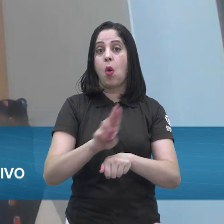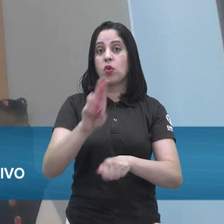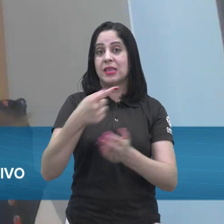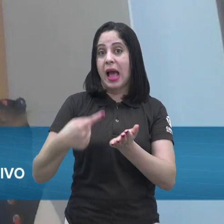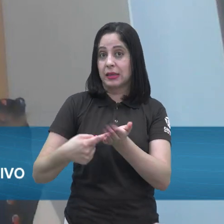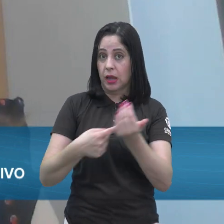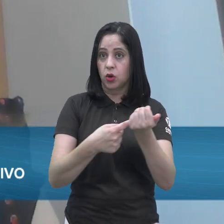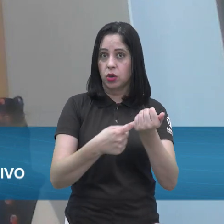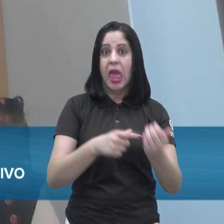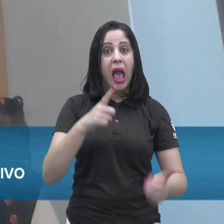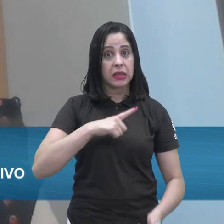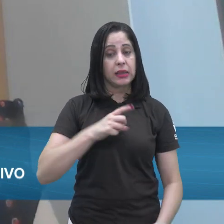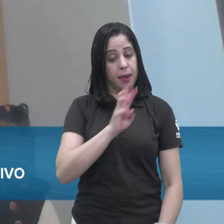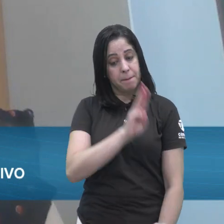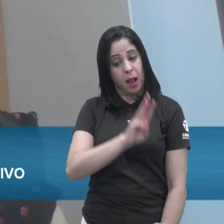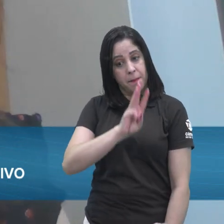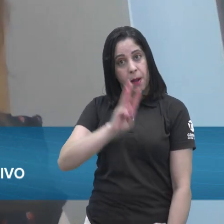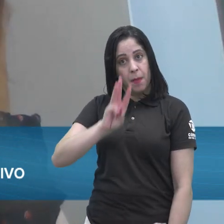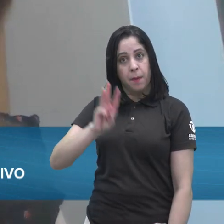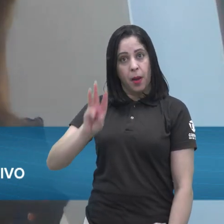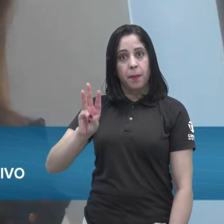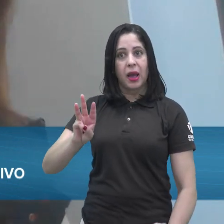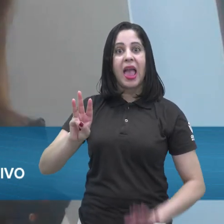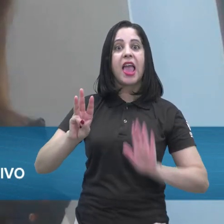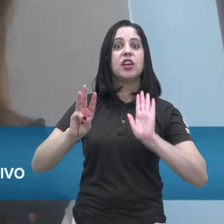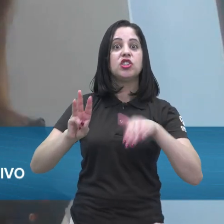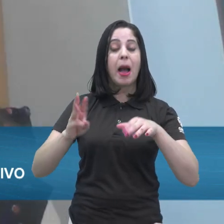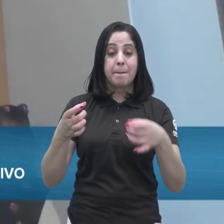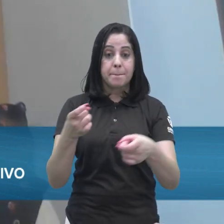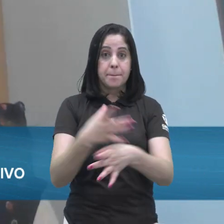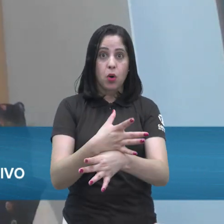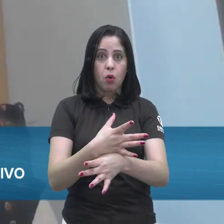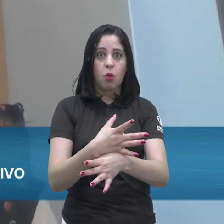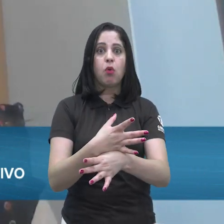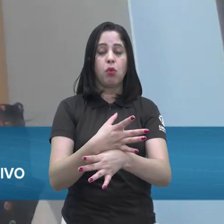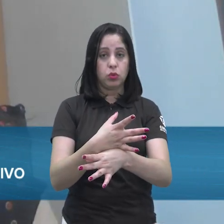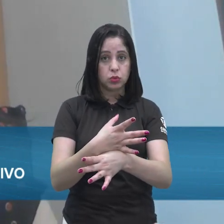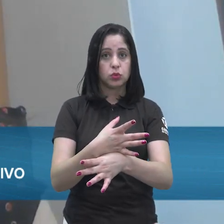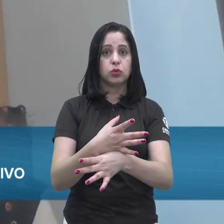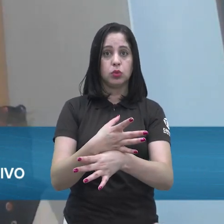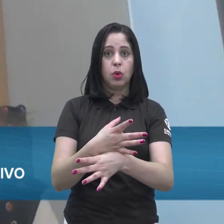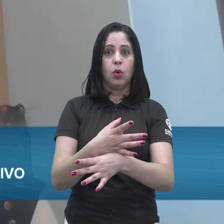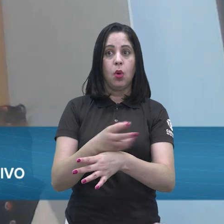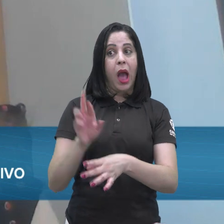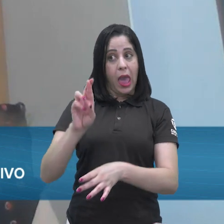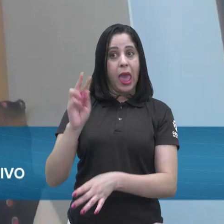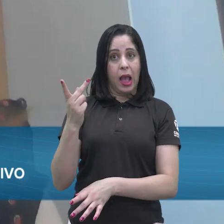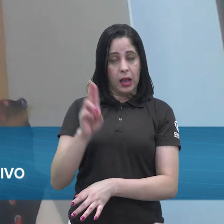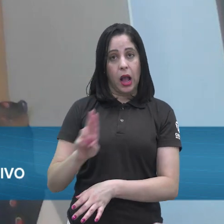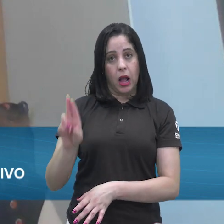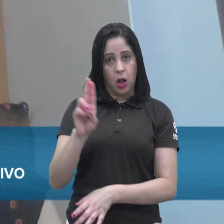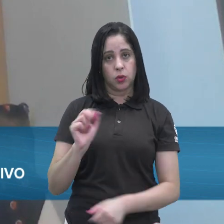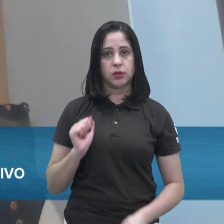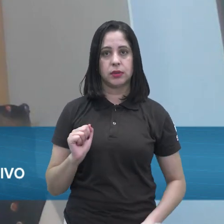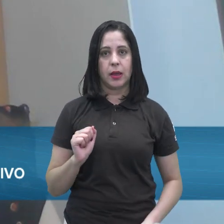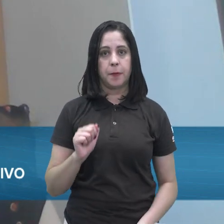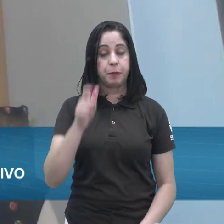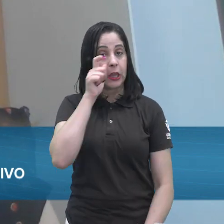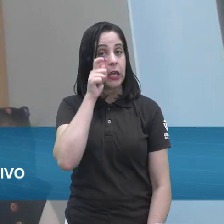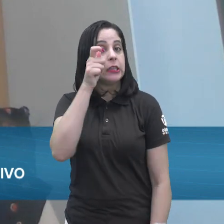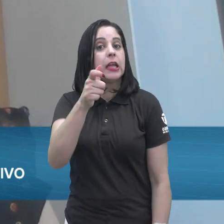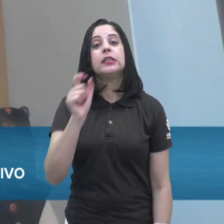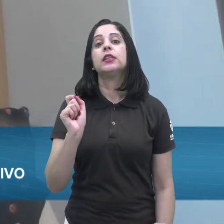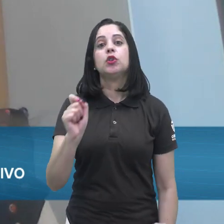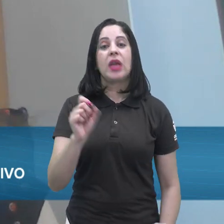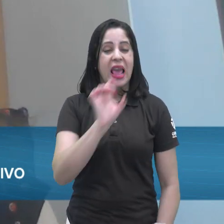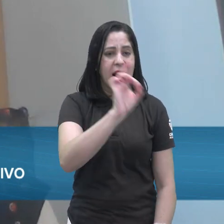tecnologia, inclusive sites que já têm toda essa parametrização para a utilização do RH. É interessante que